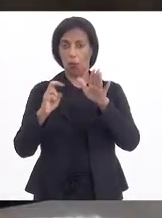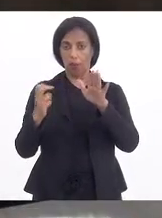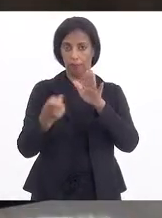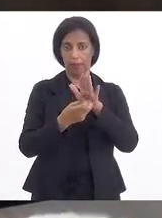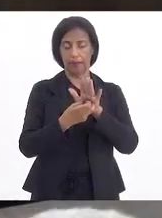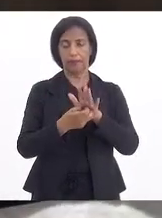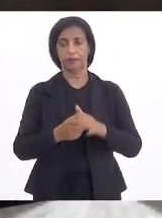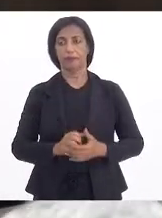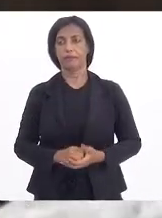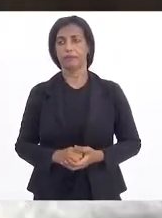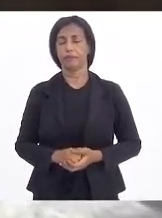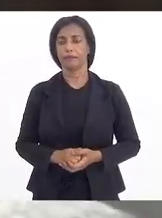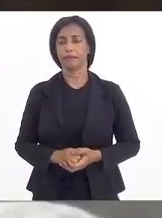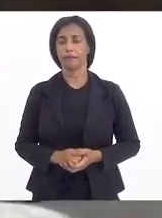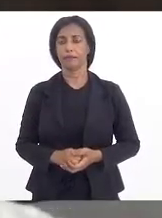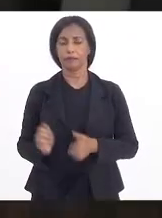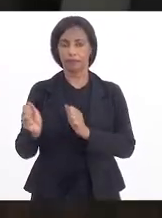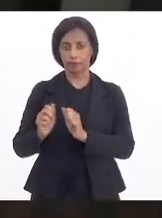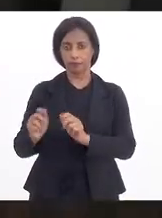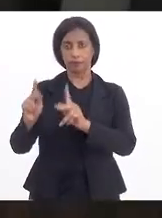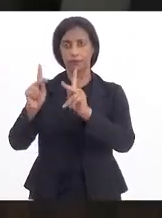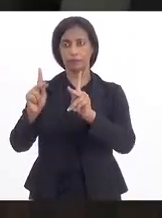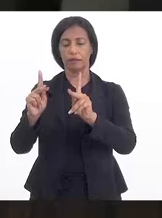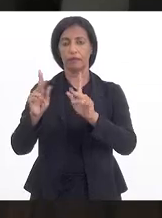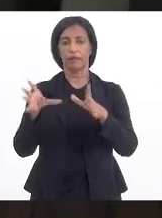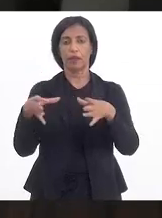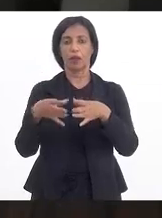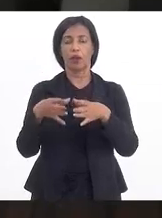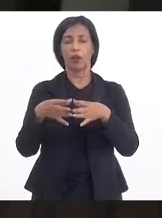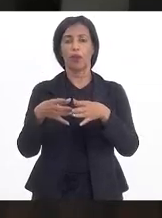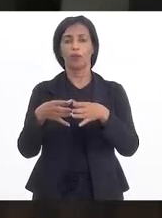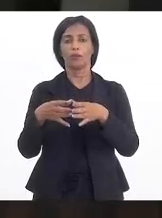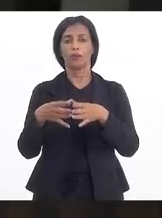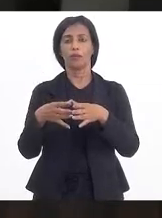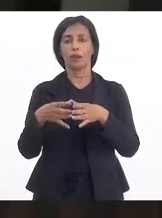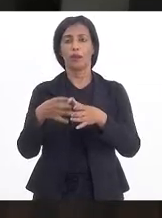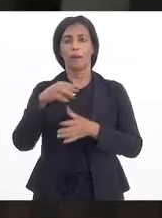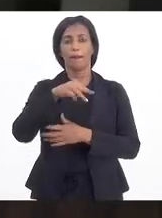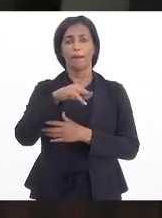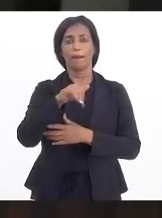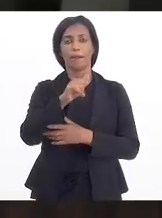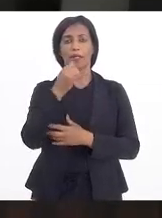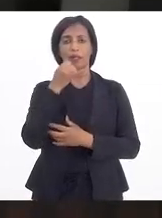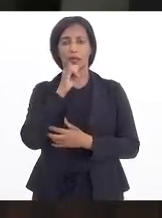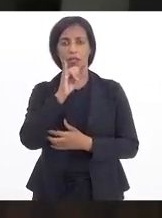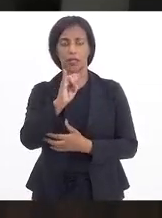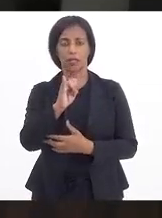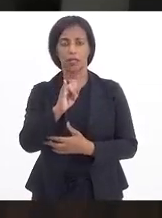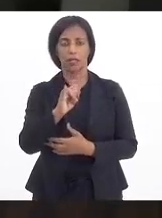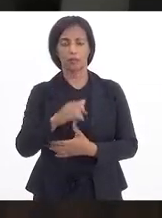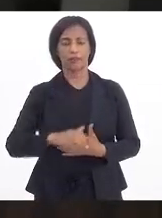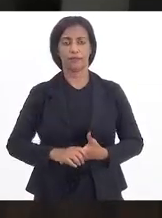emenda Ok pela comissão de Minas e energia Deputado Chiquinho da Mangueira